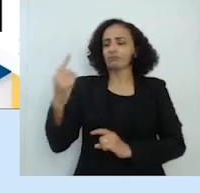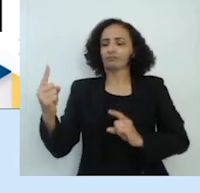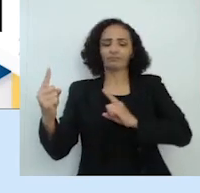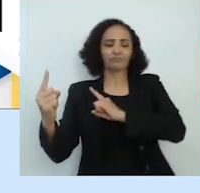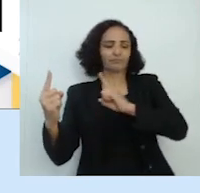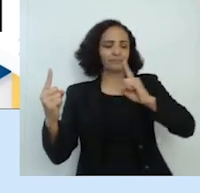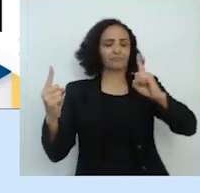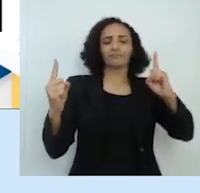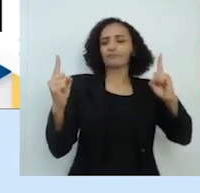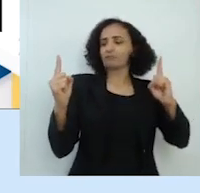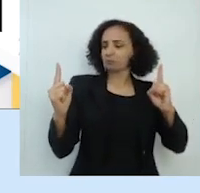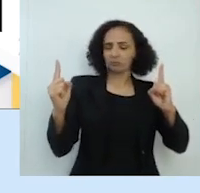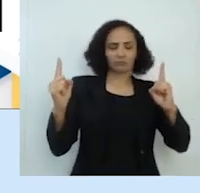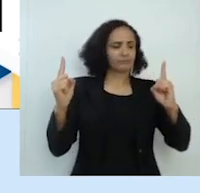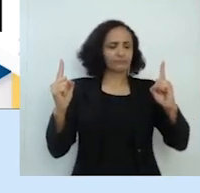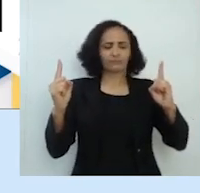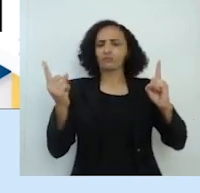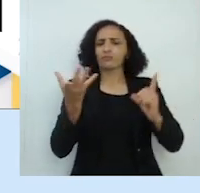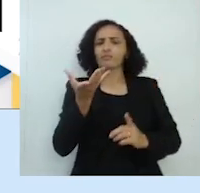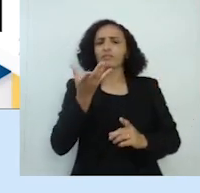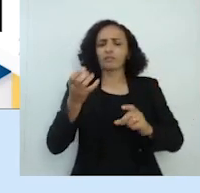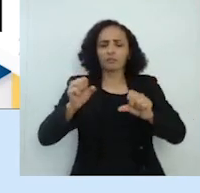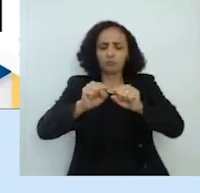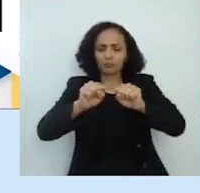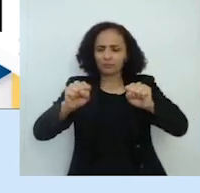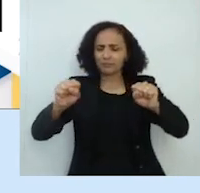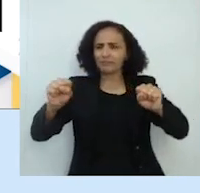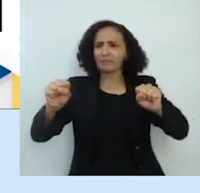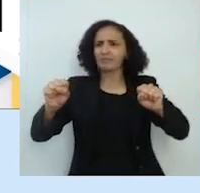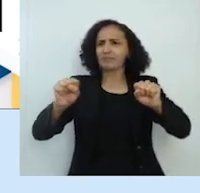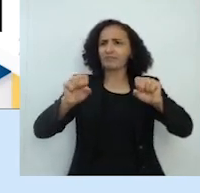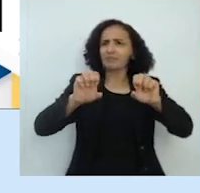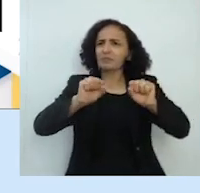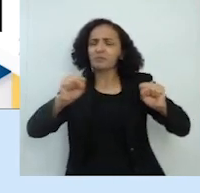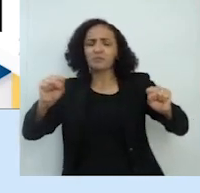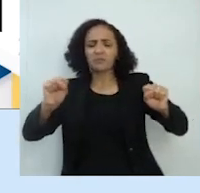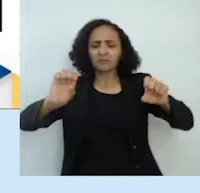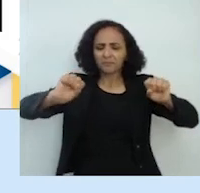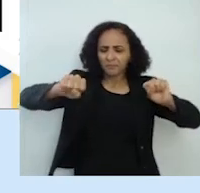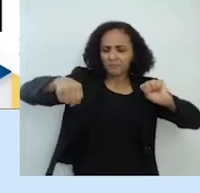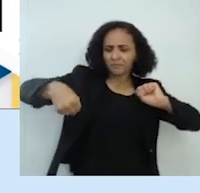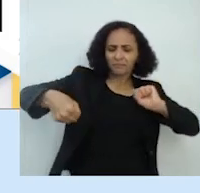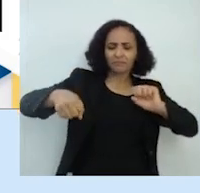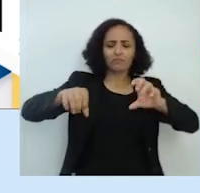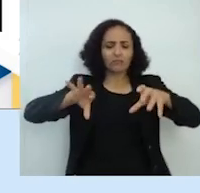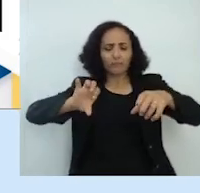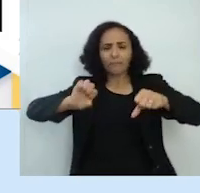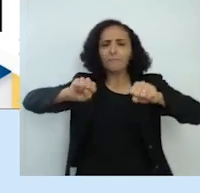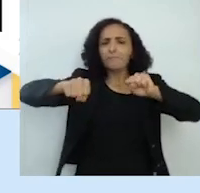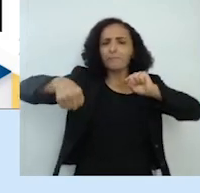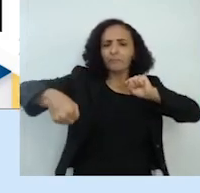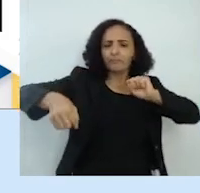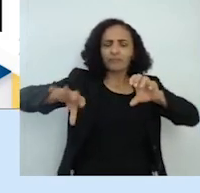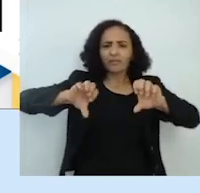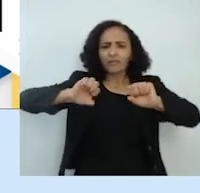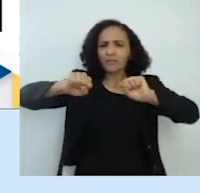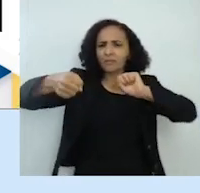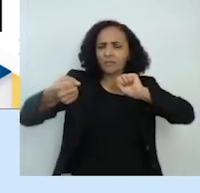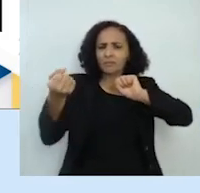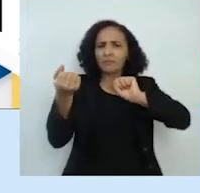ou menos, tentando apertar. Imagine quem é que está sendo apertado. São os patrões lado a